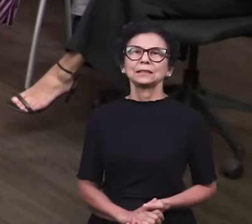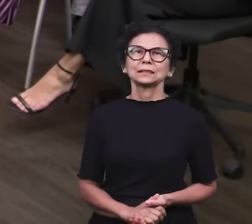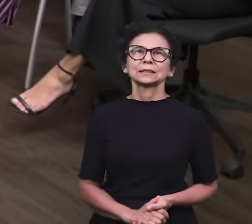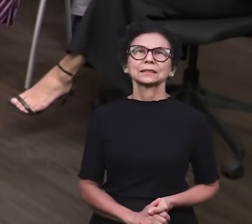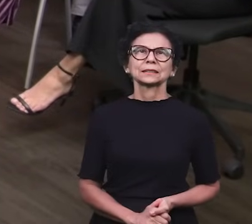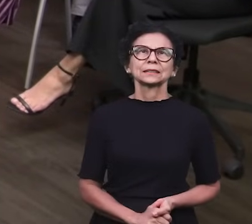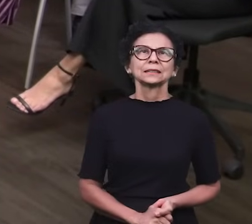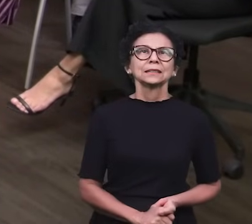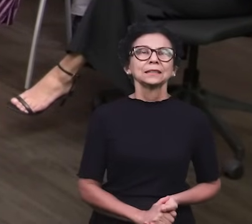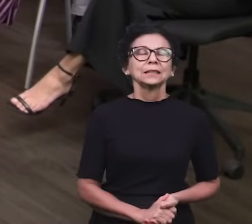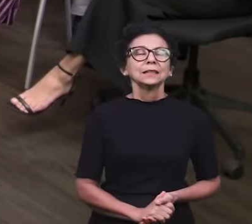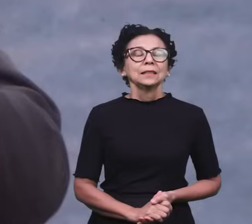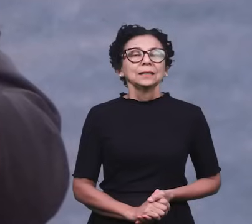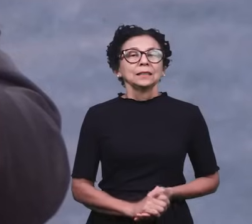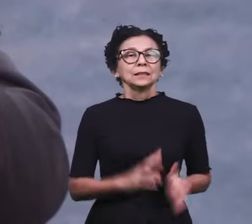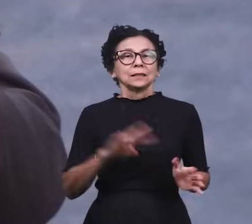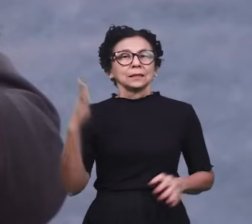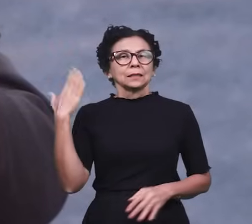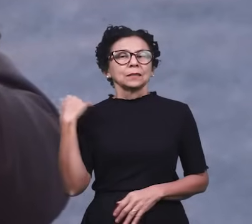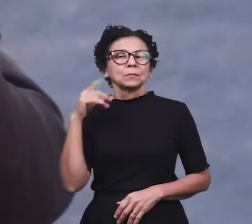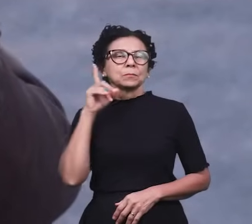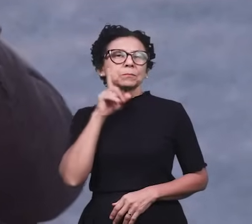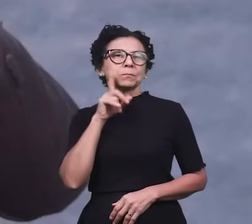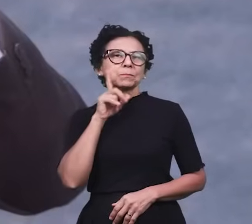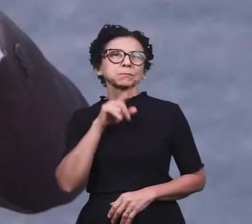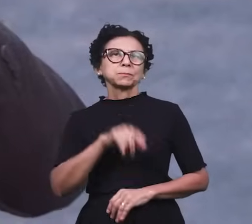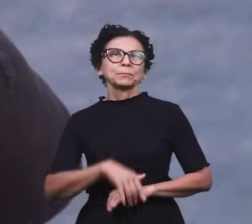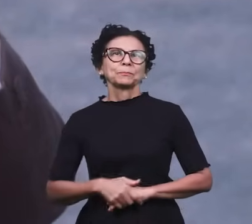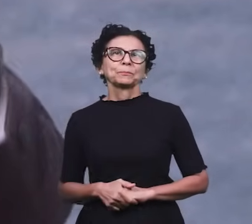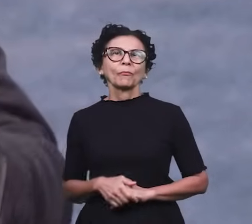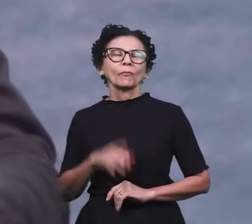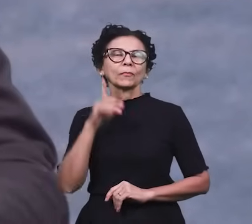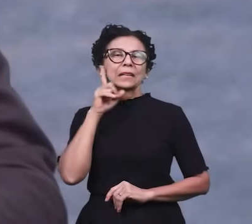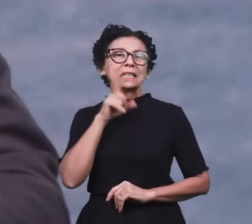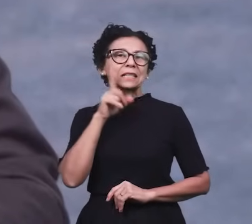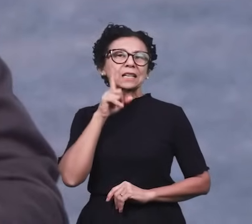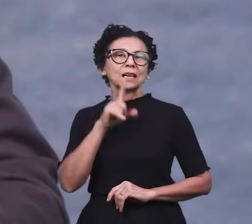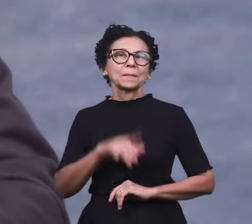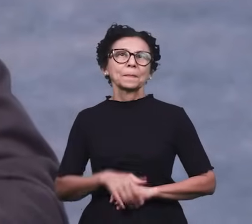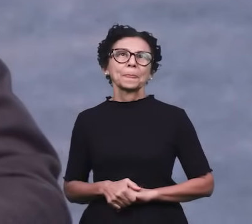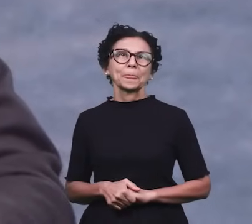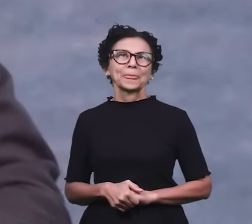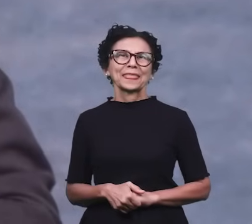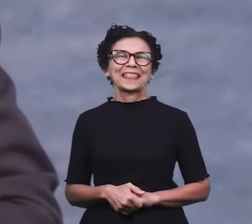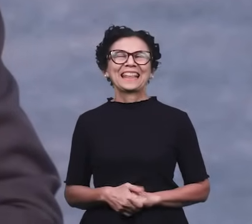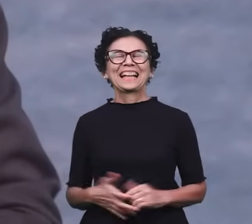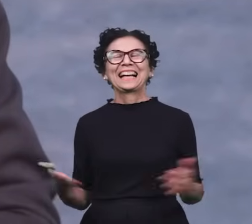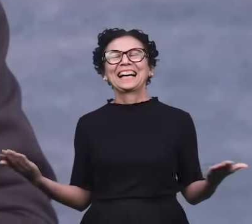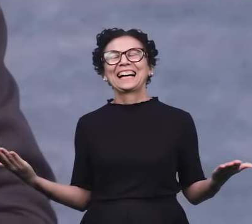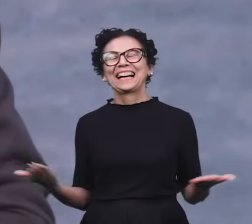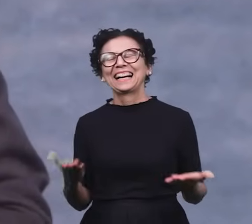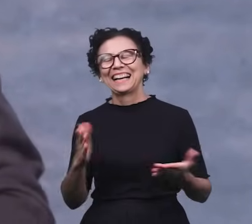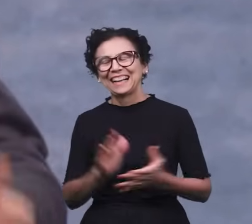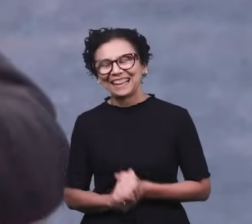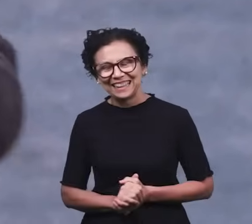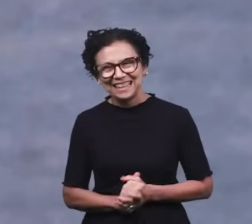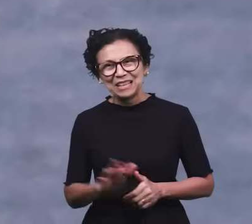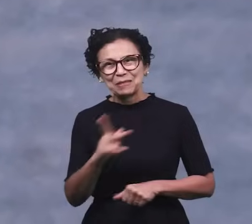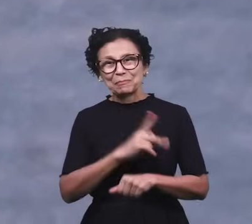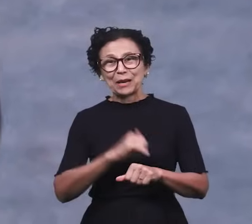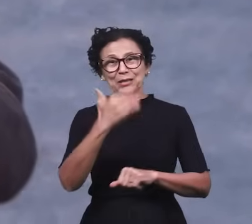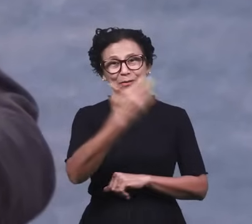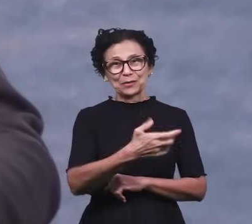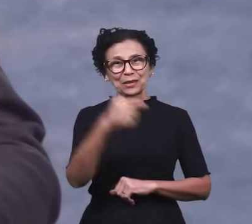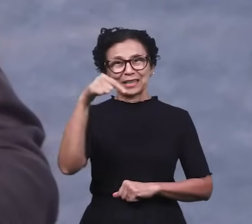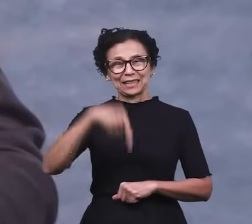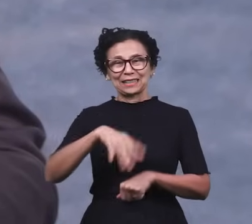semana passada a participação foi dos Estados Unidos, agora é de um outro país chamado Aracruz, no estado do Espírito Santo. É